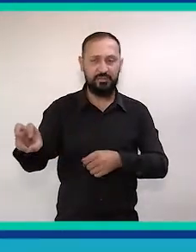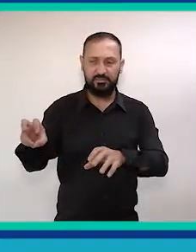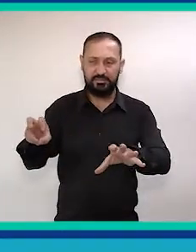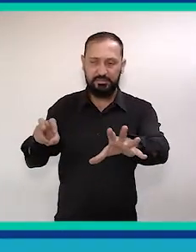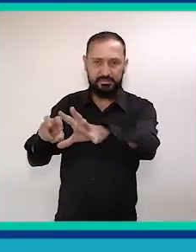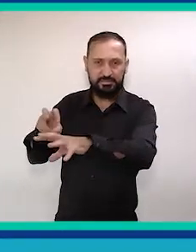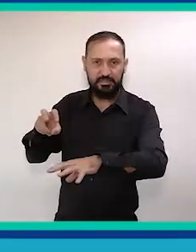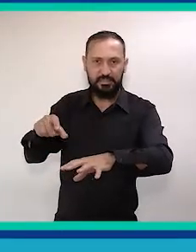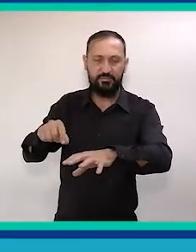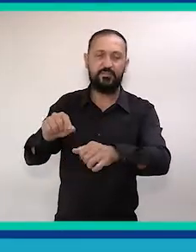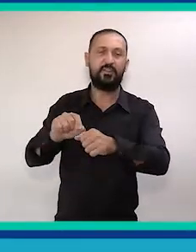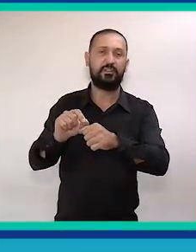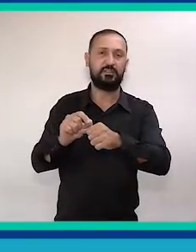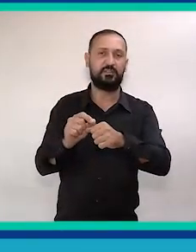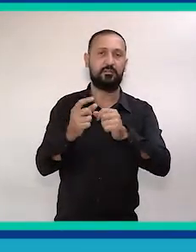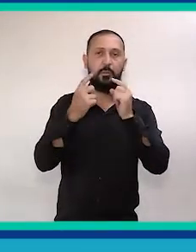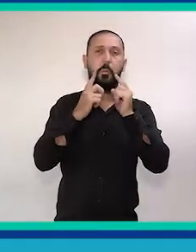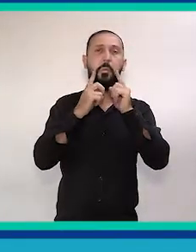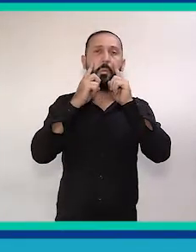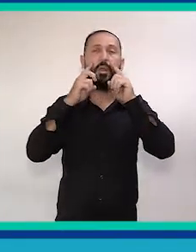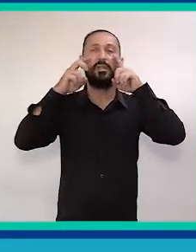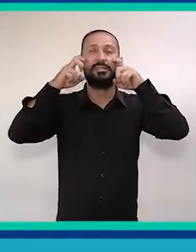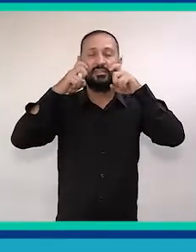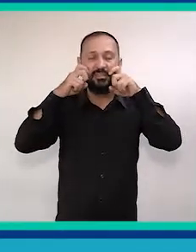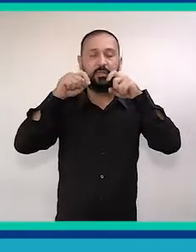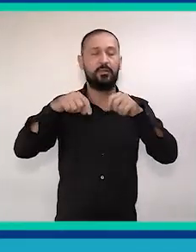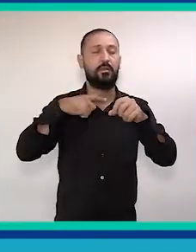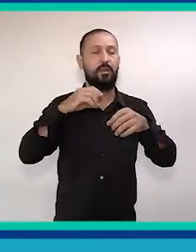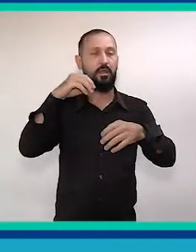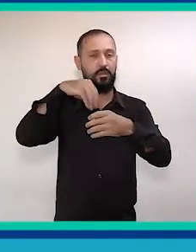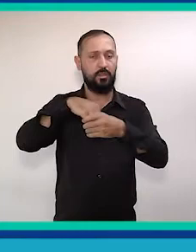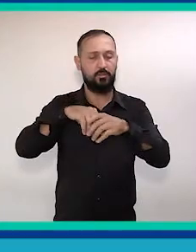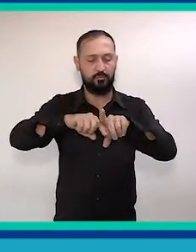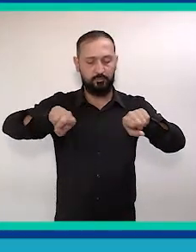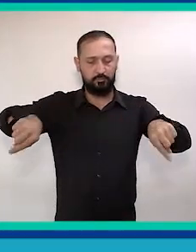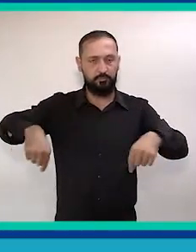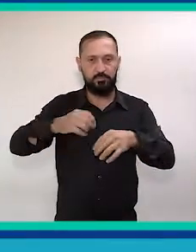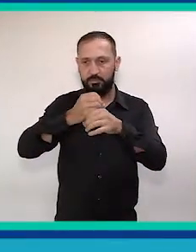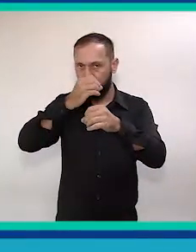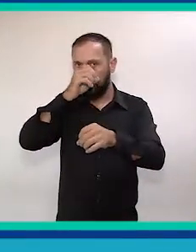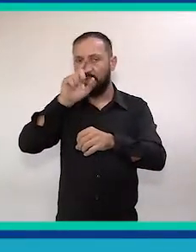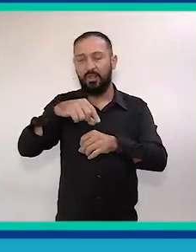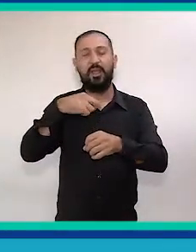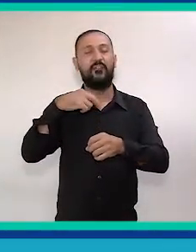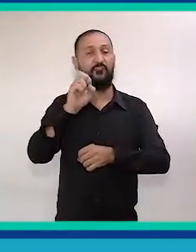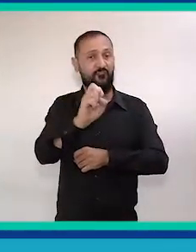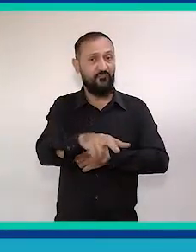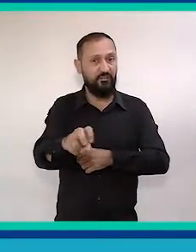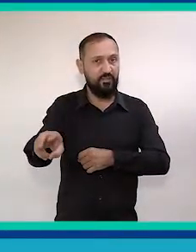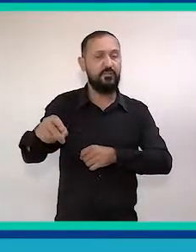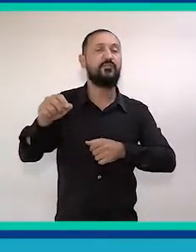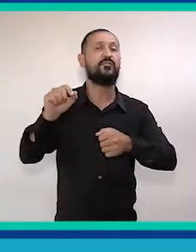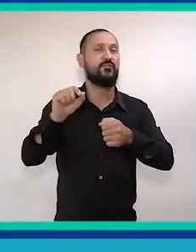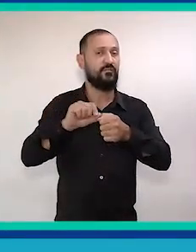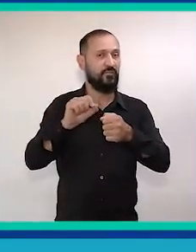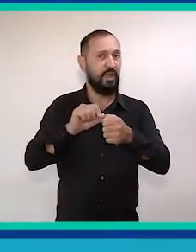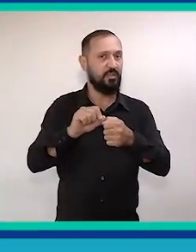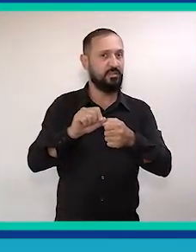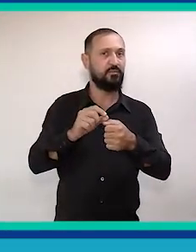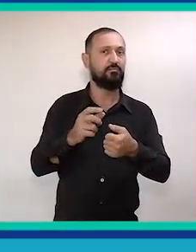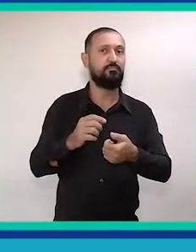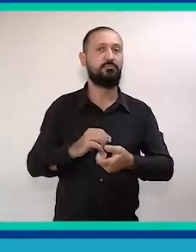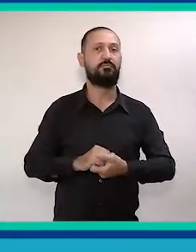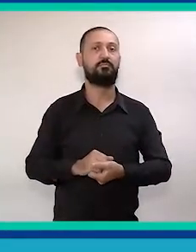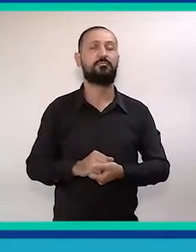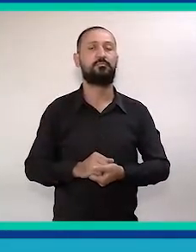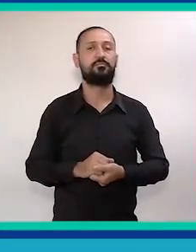do veneno que a serpente vai produzir. Então, as serpentes que a gente trabalha aqui no laboratório são serpentes peçonhentas, que elas, além